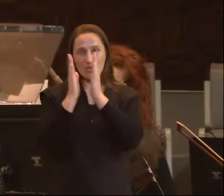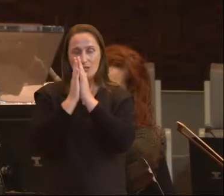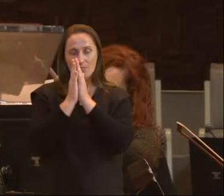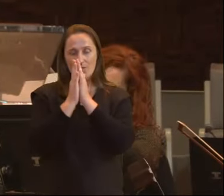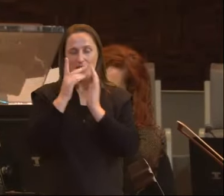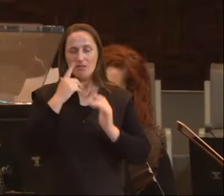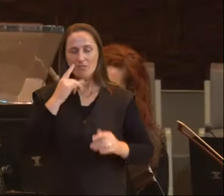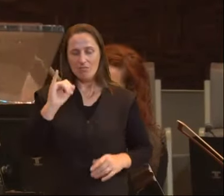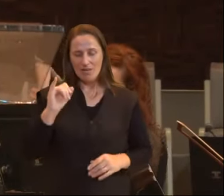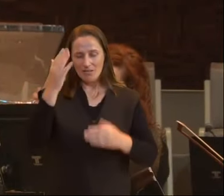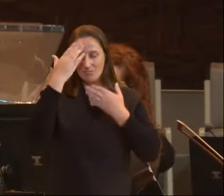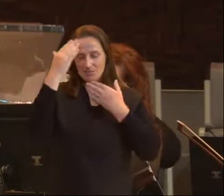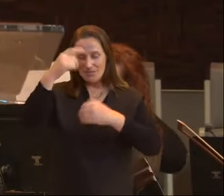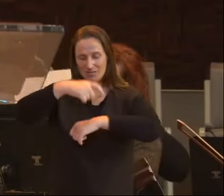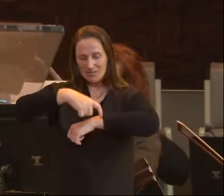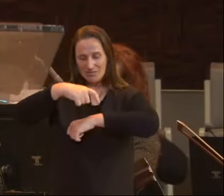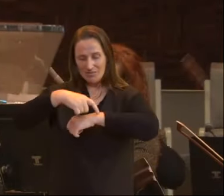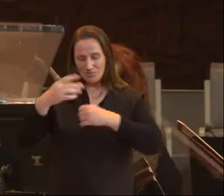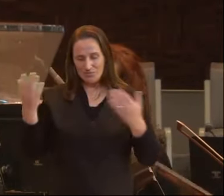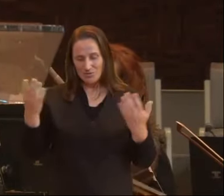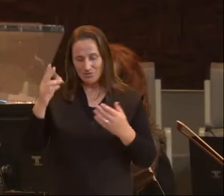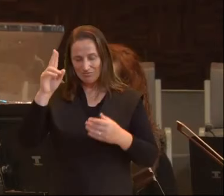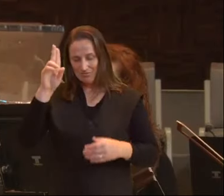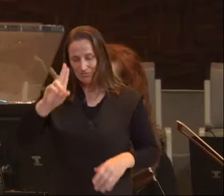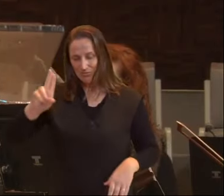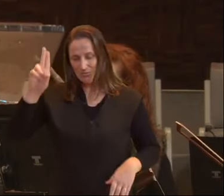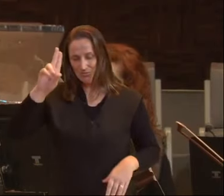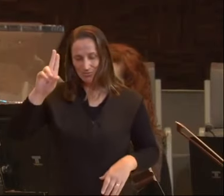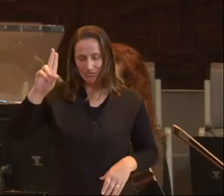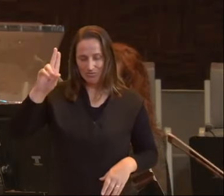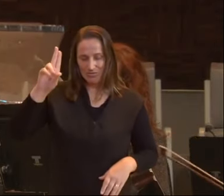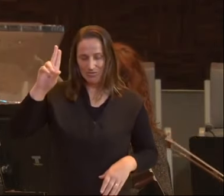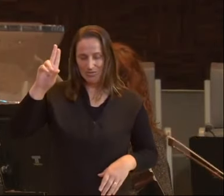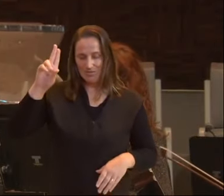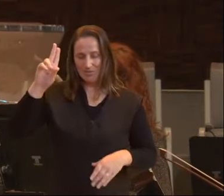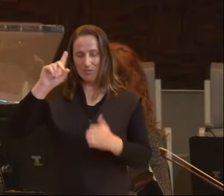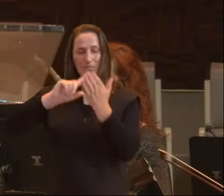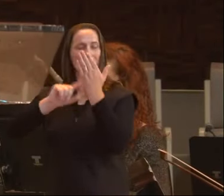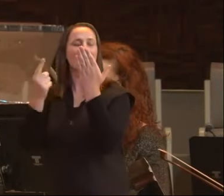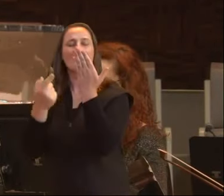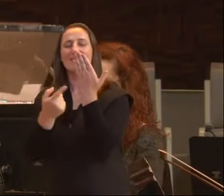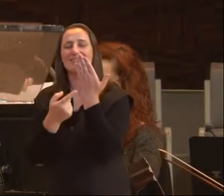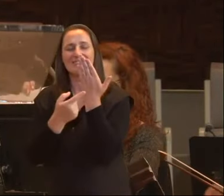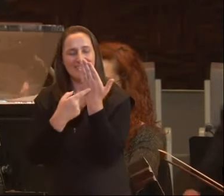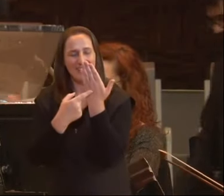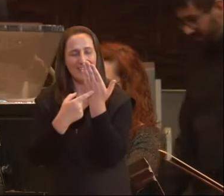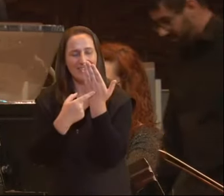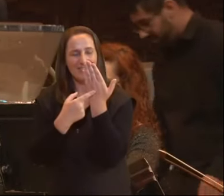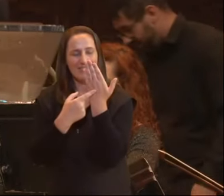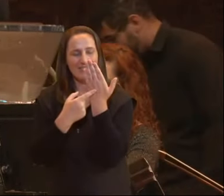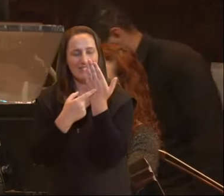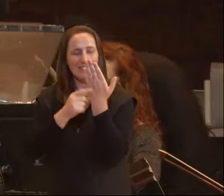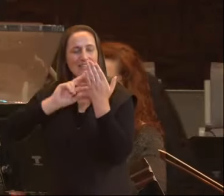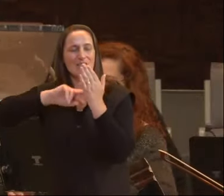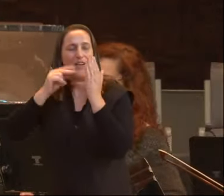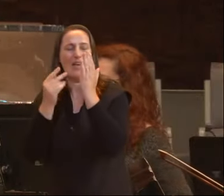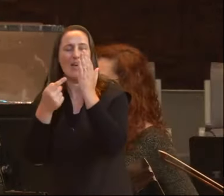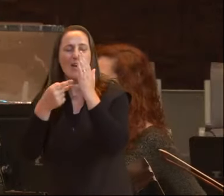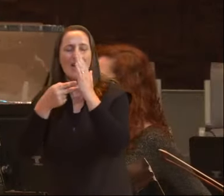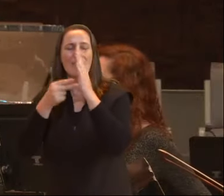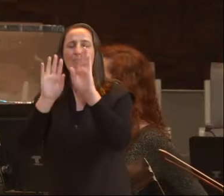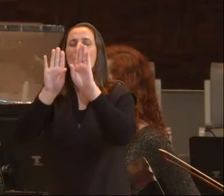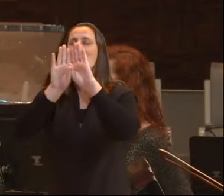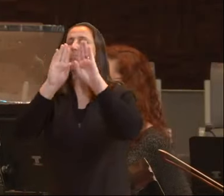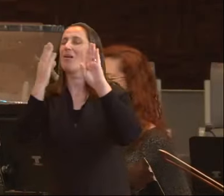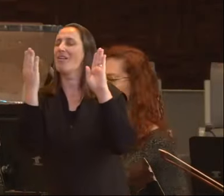aqui, Senhor, quando o Senhor usa uma figura de linguagem para mostrar que o Senhor